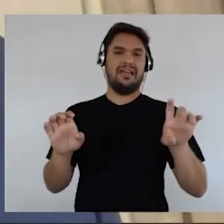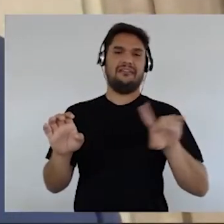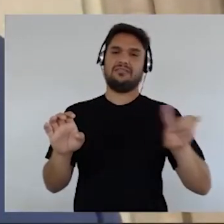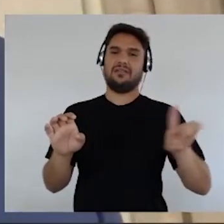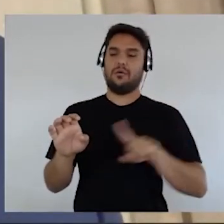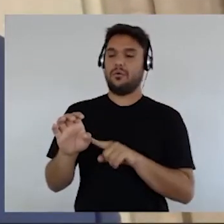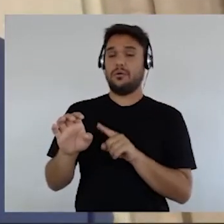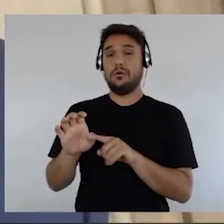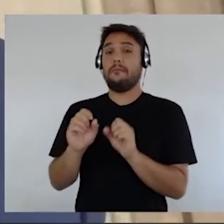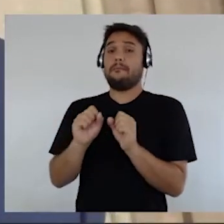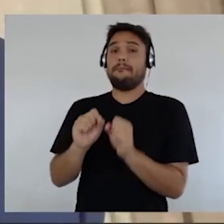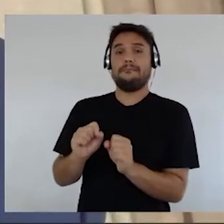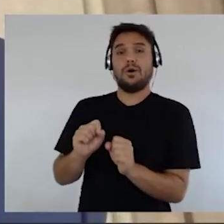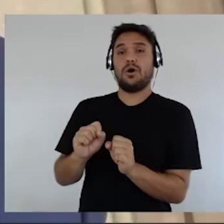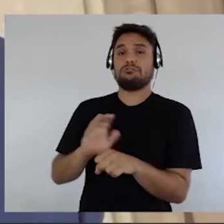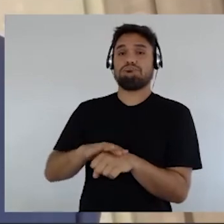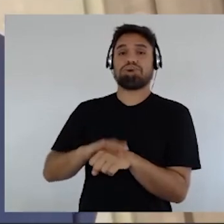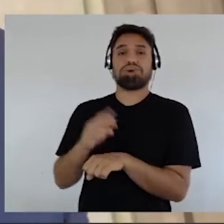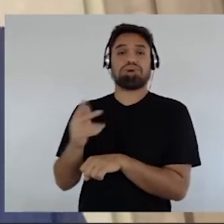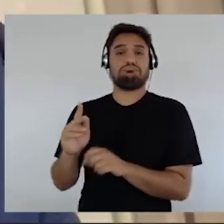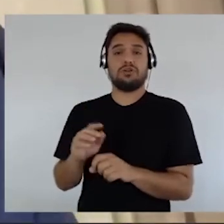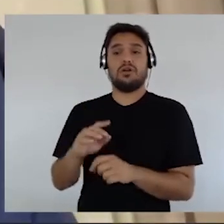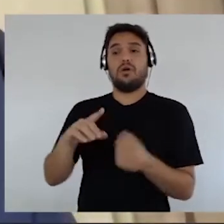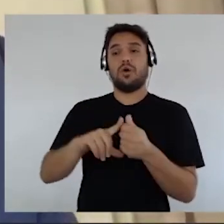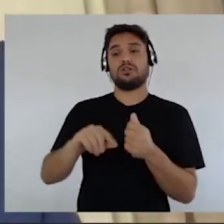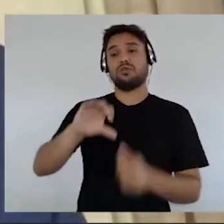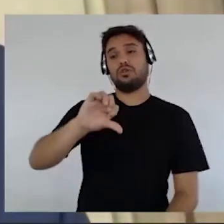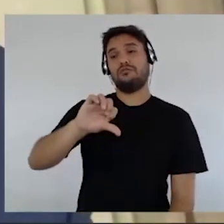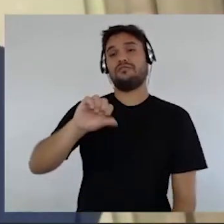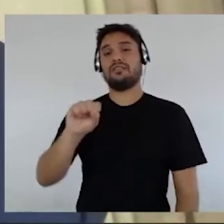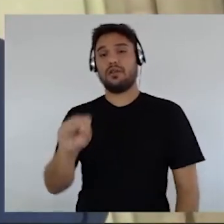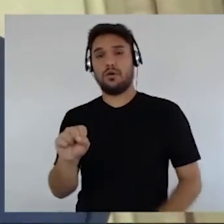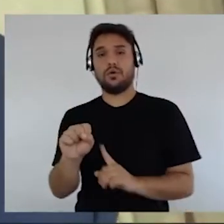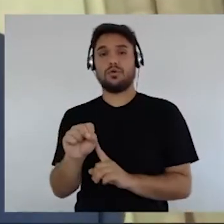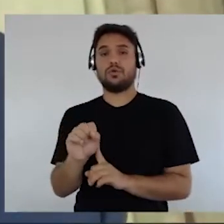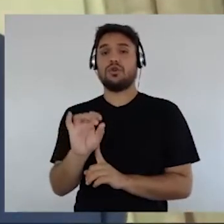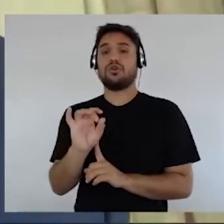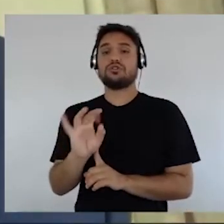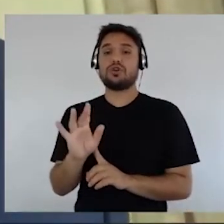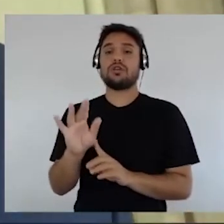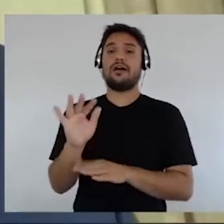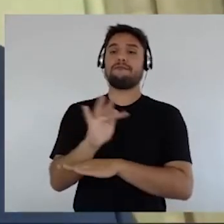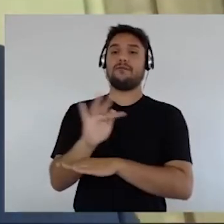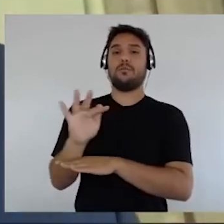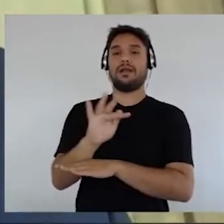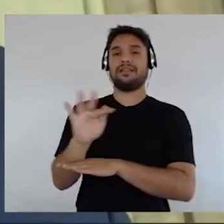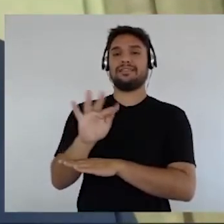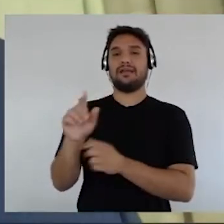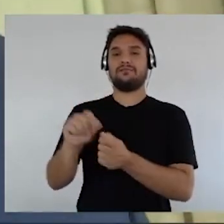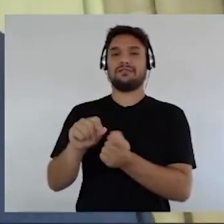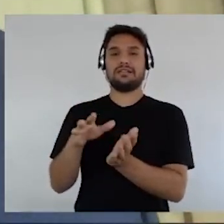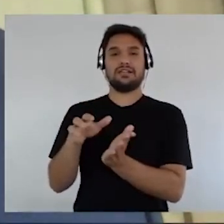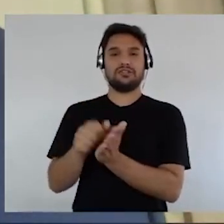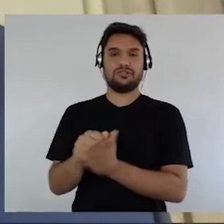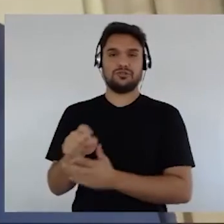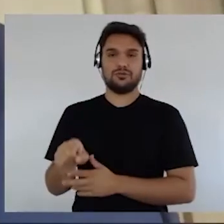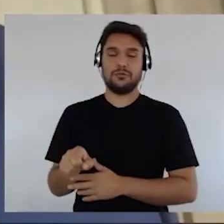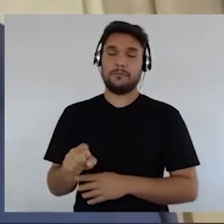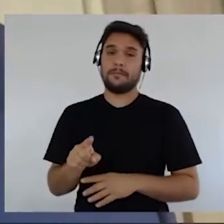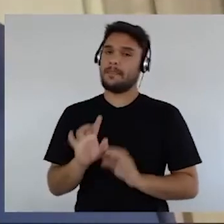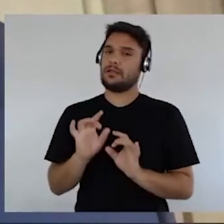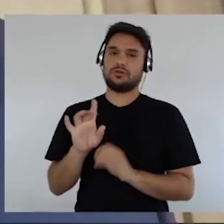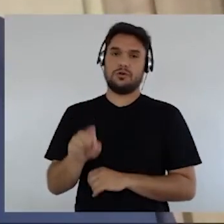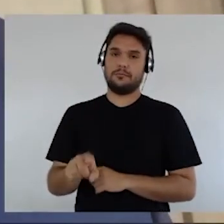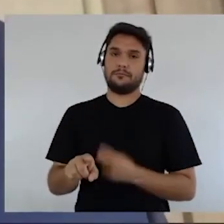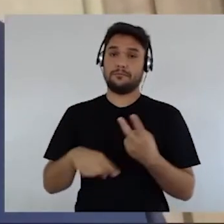as formalidades de que trata o artigo 968. O artigo 968 trata apenas das formalidades para fazer o registro, para fazer a inscrição, nada